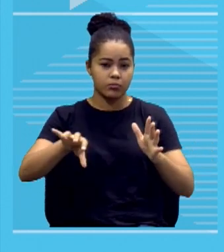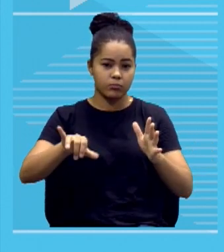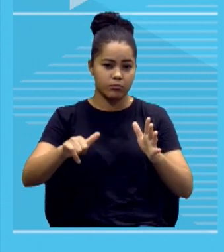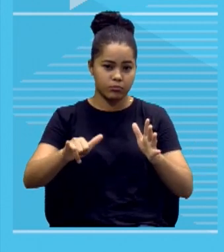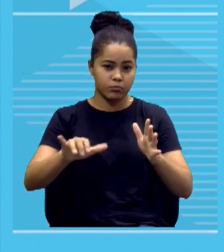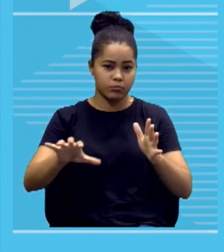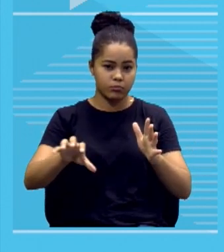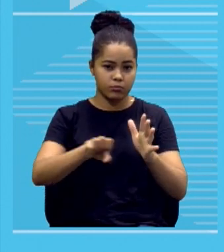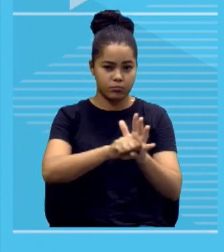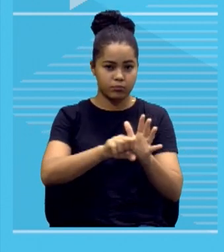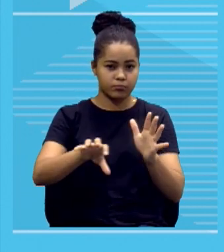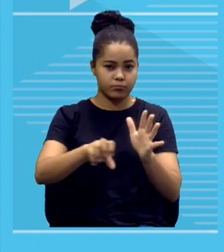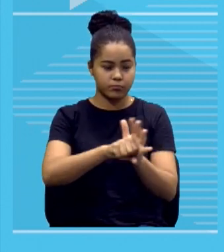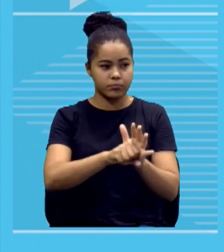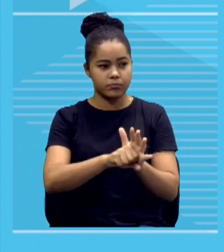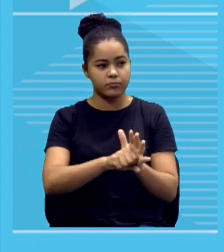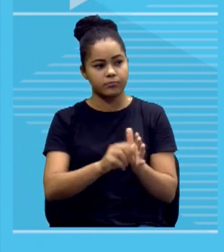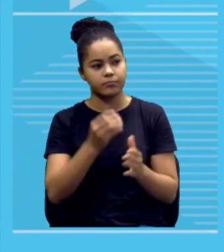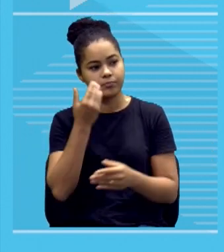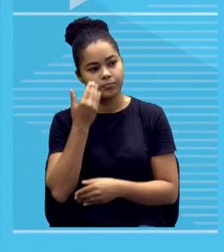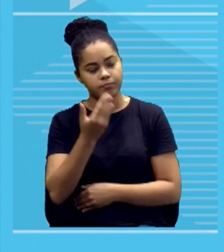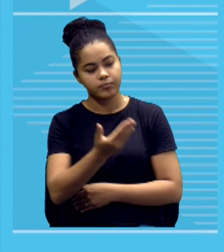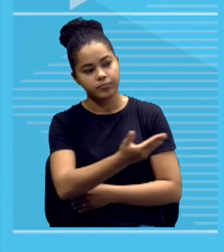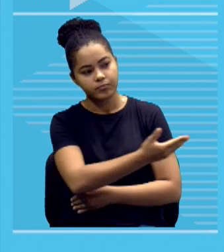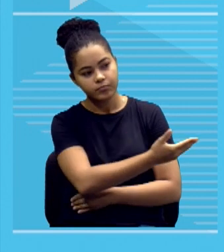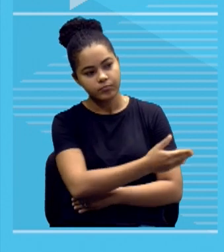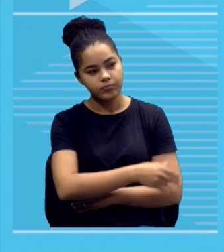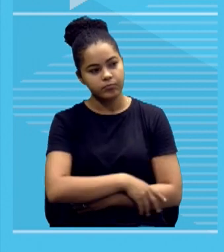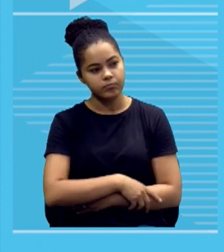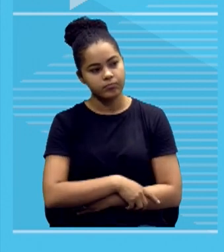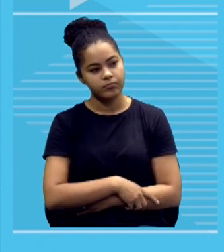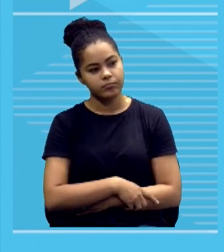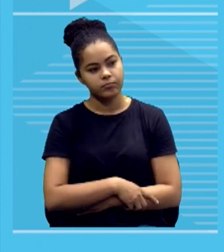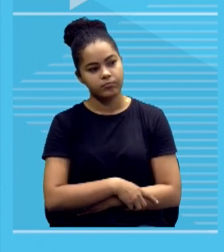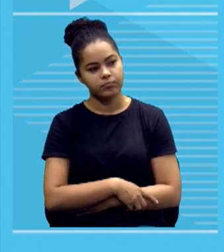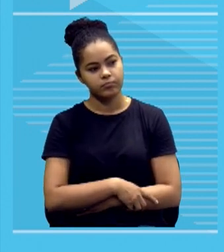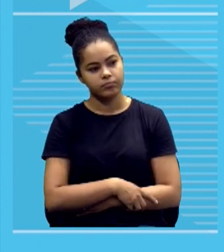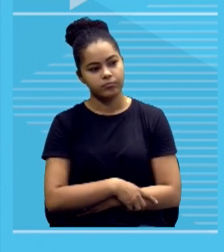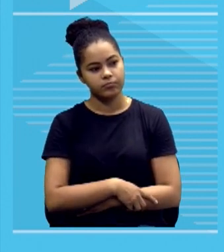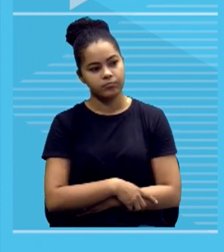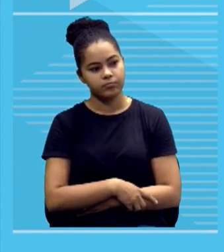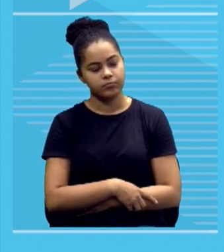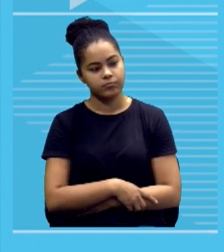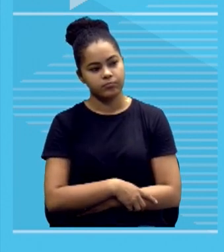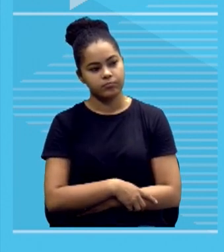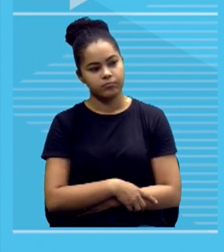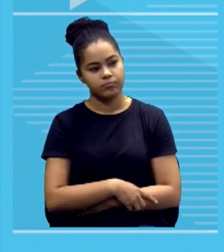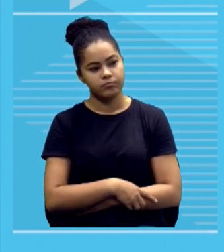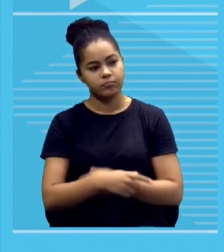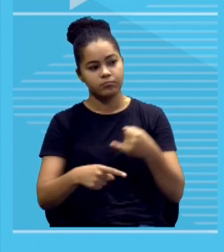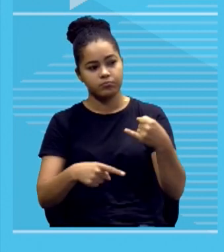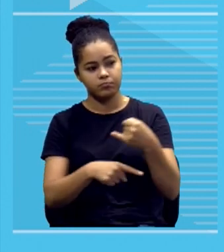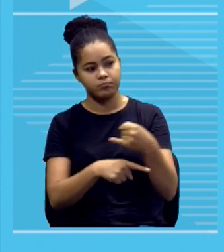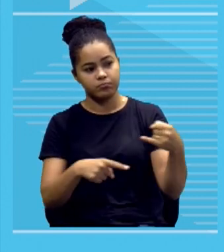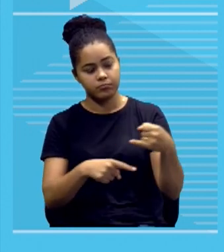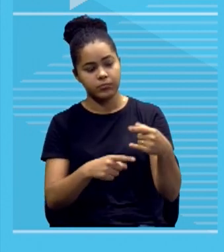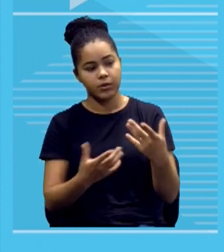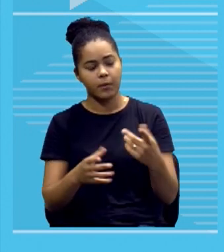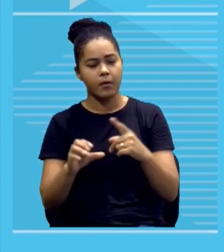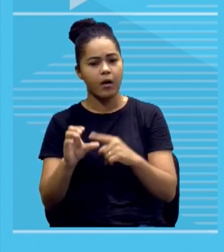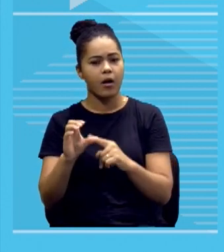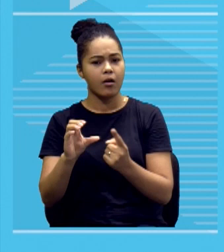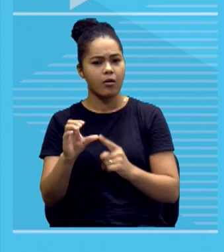seguinte. Você tem a força contra a eletromotriz, você tem a resistência interna, e agora a corrente. A corrente está indo de onde para